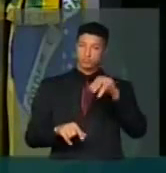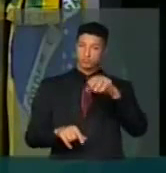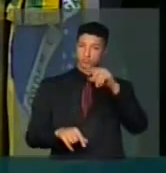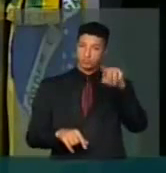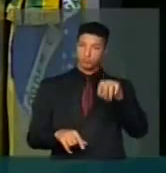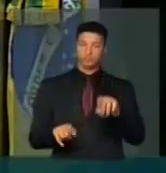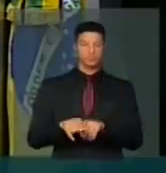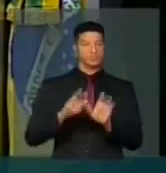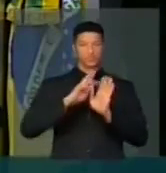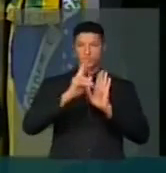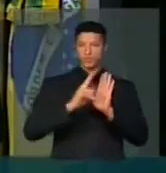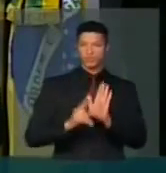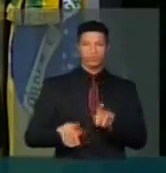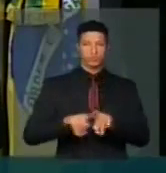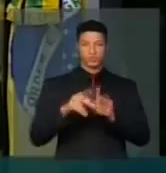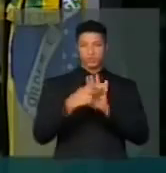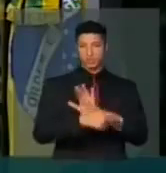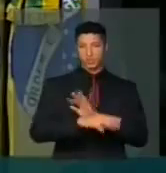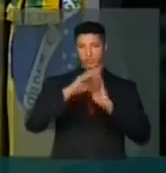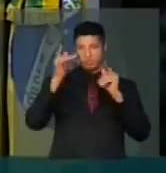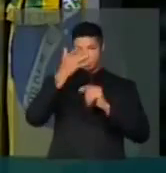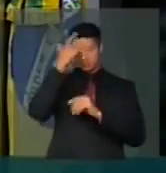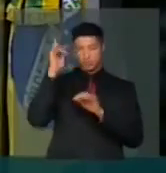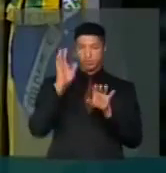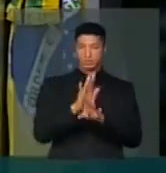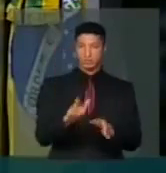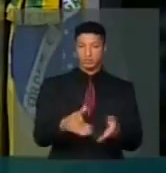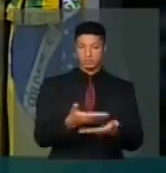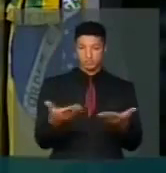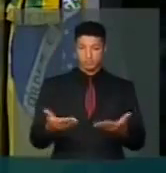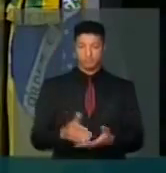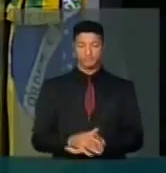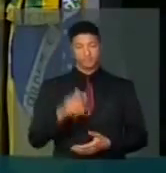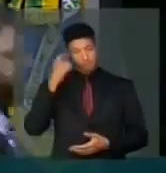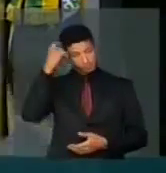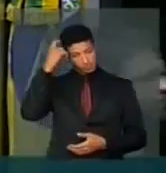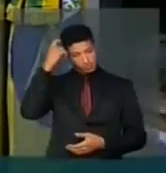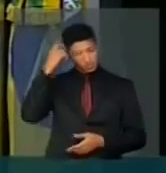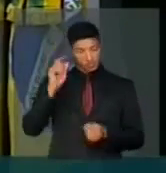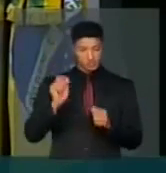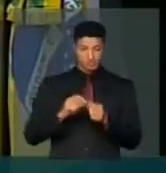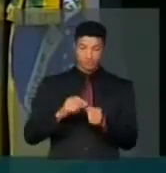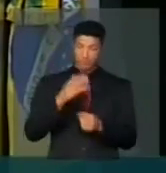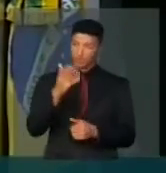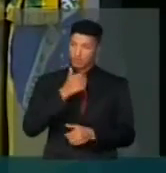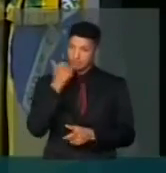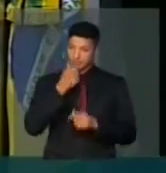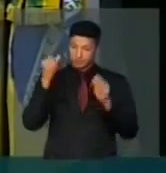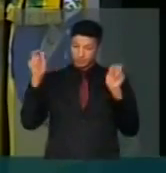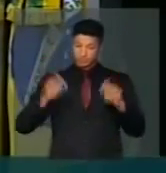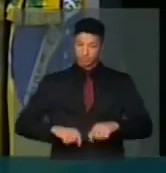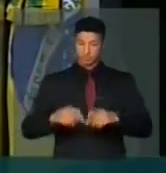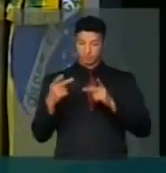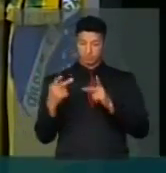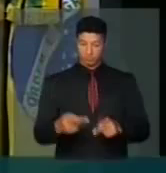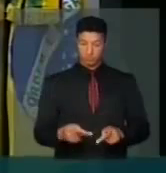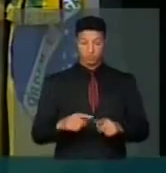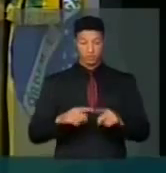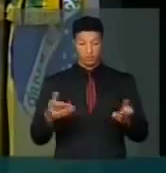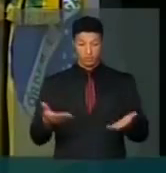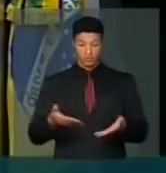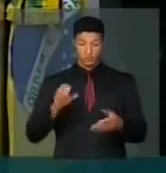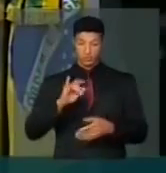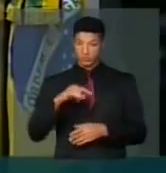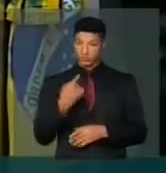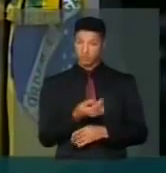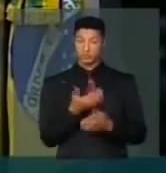a Orlando Silva, do PCdoB, que esteve conosco, todos no intuito de fazer o melhor possível nesse projeto. Agora,